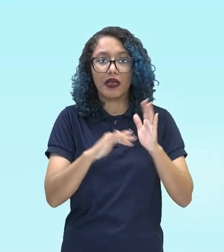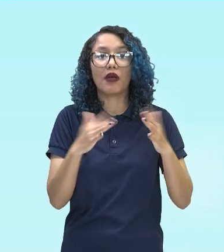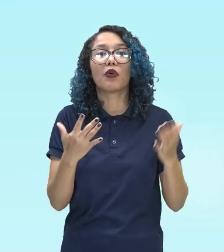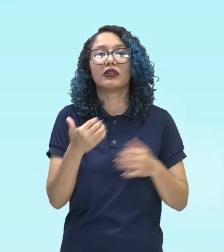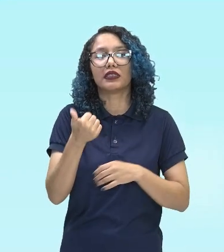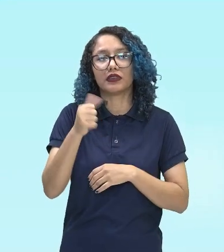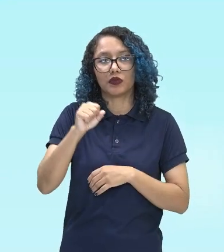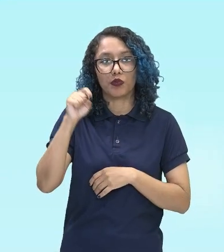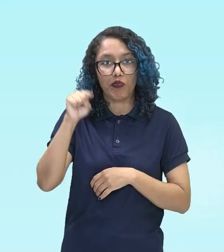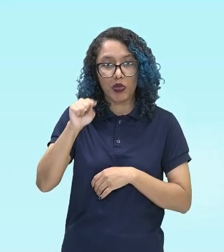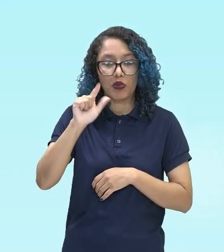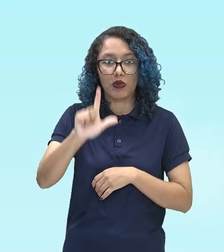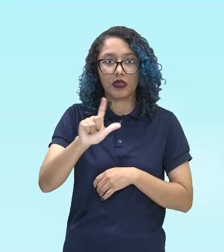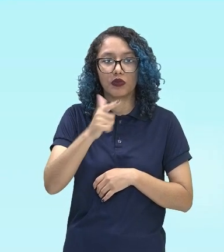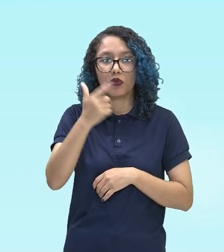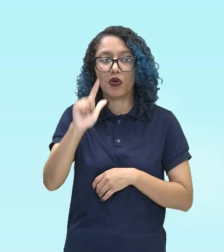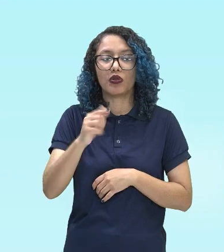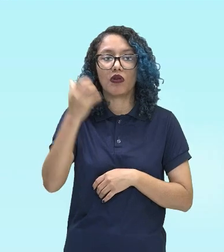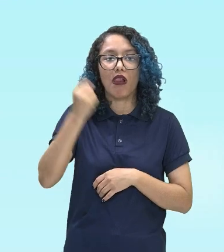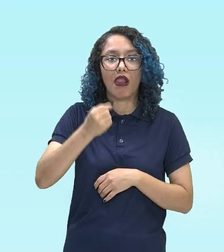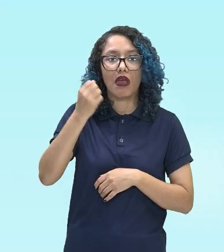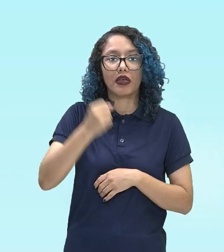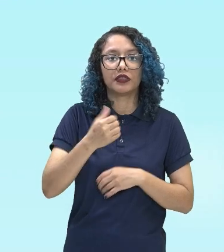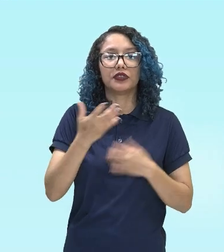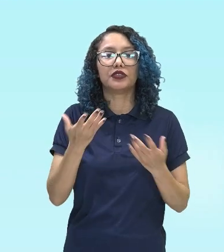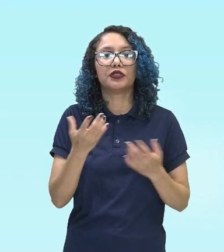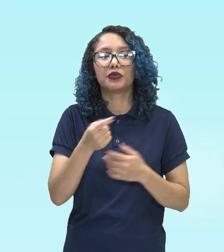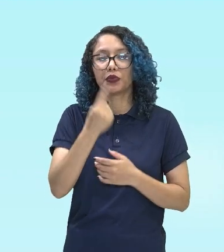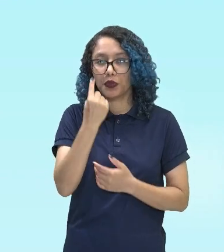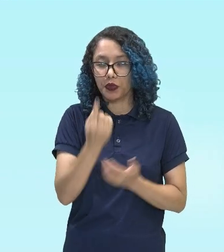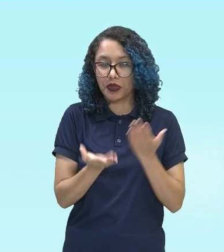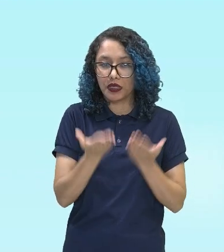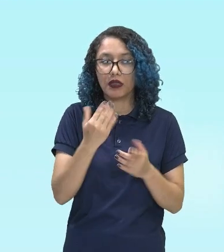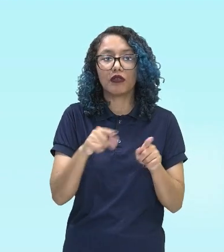Leite, né? 1 quilo, 1 litro, né?